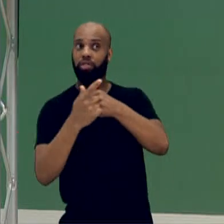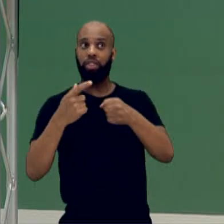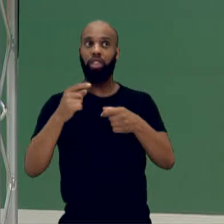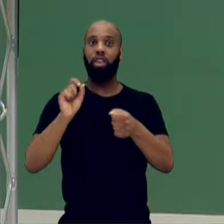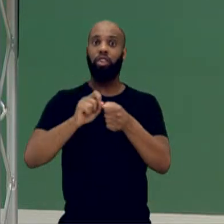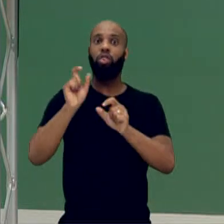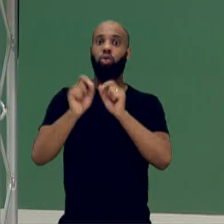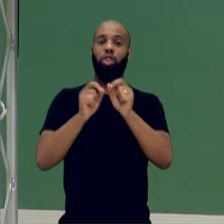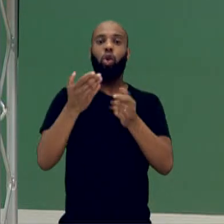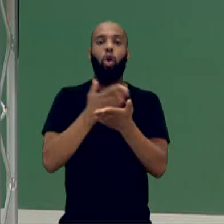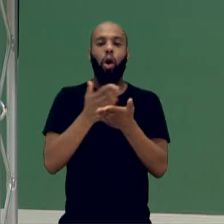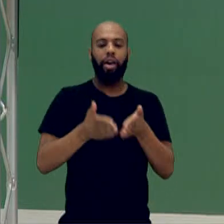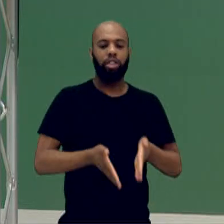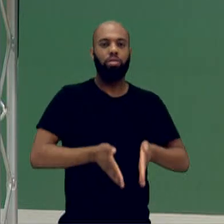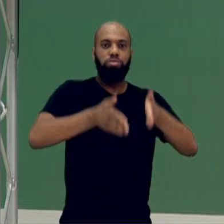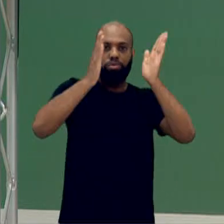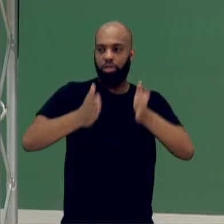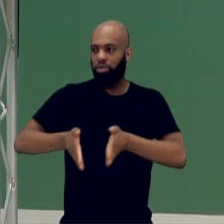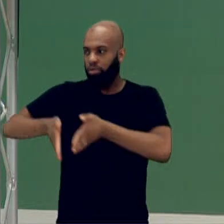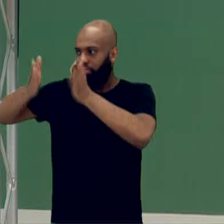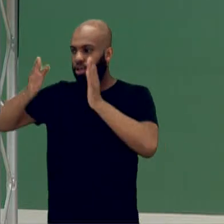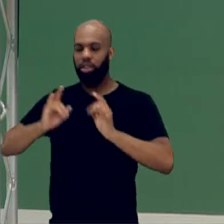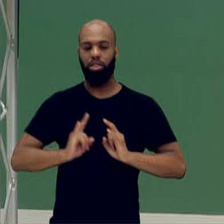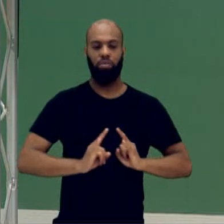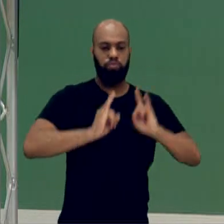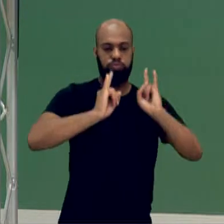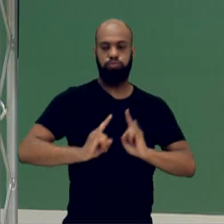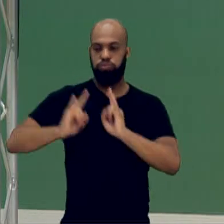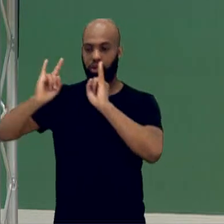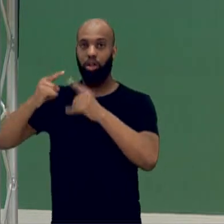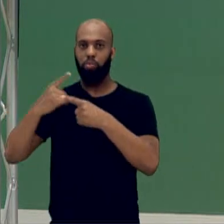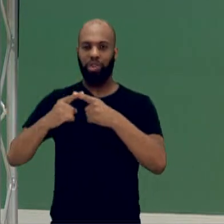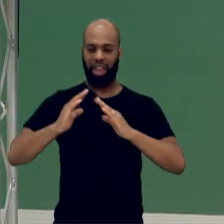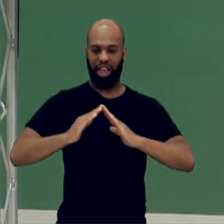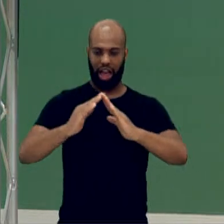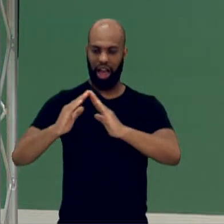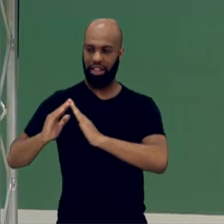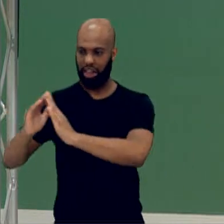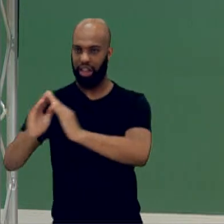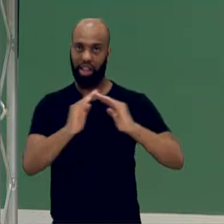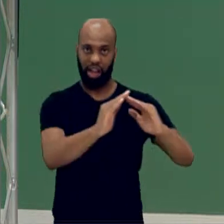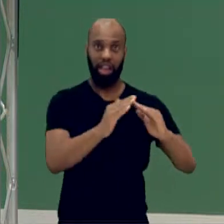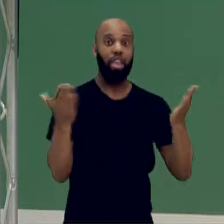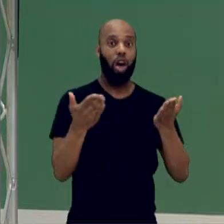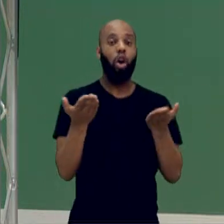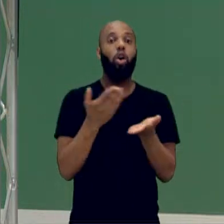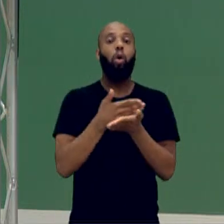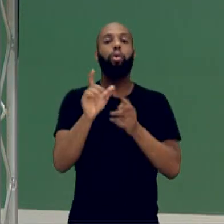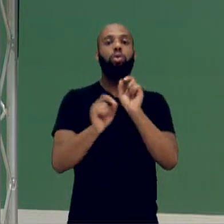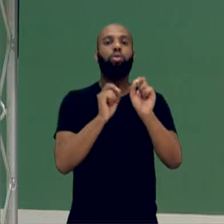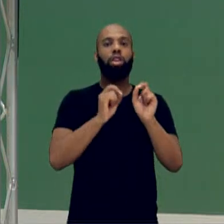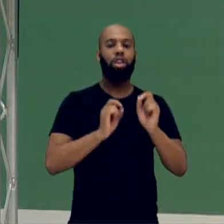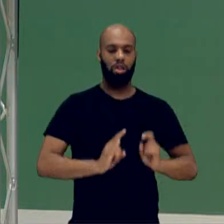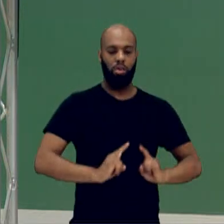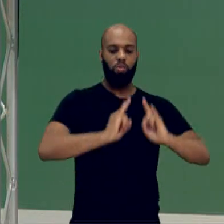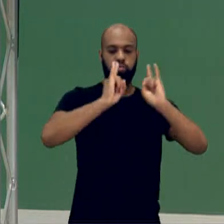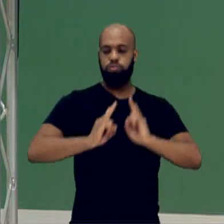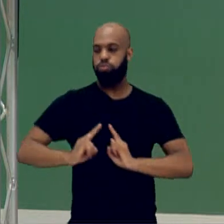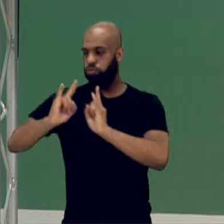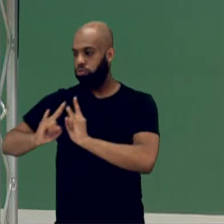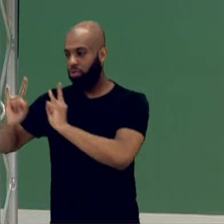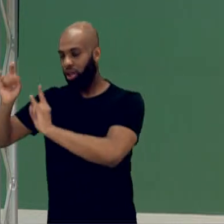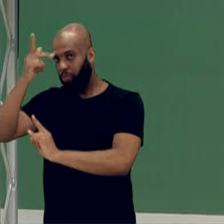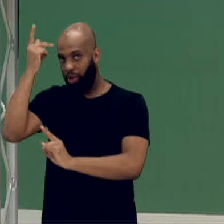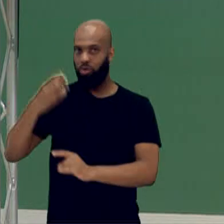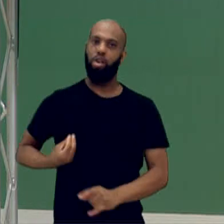se verticalizando. Então, as cidades deixam de ser horizontais e vão surgindo prédios e mais prédios e as pessoas vão se concentrando